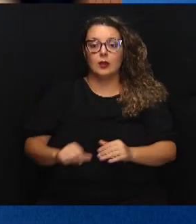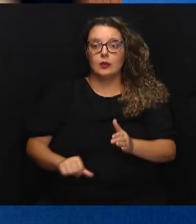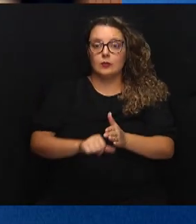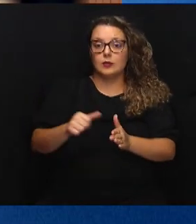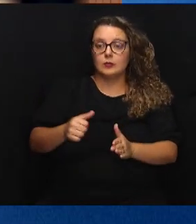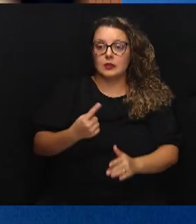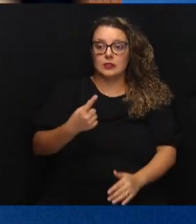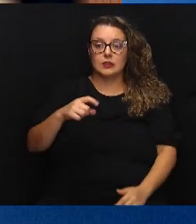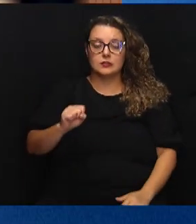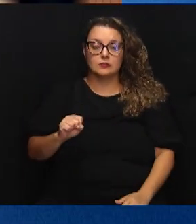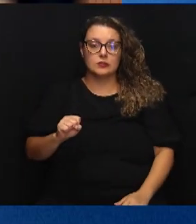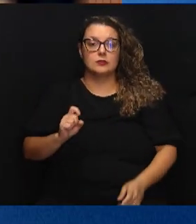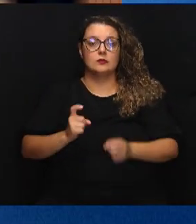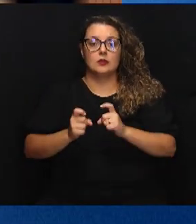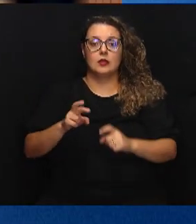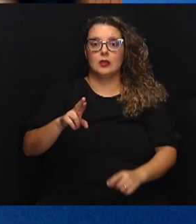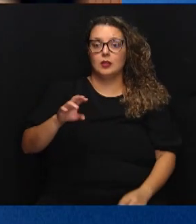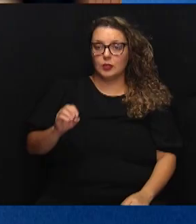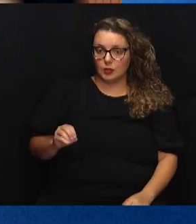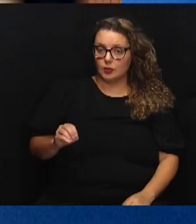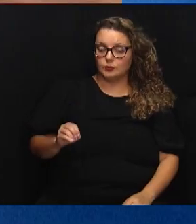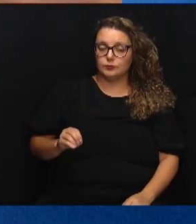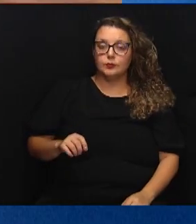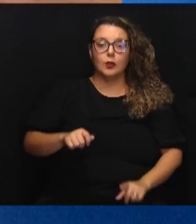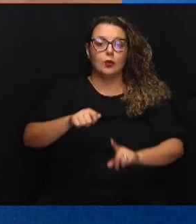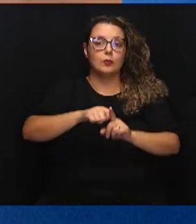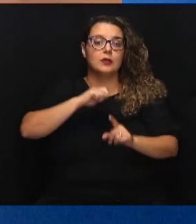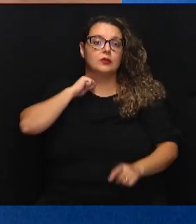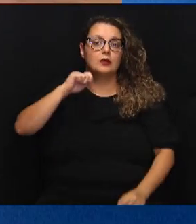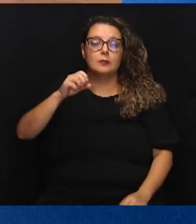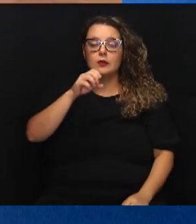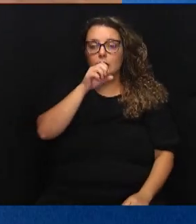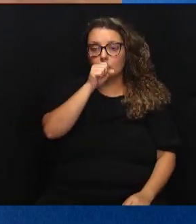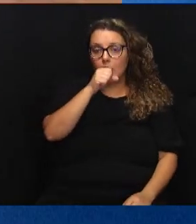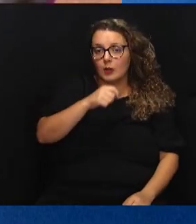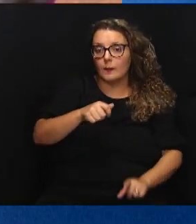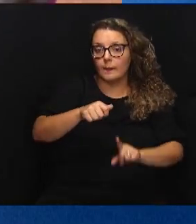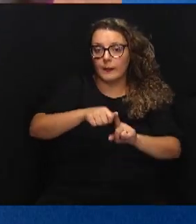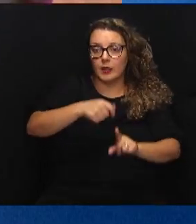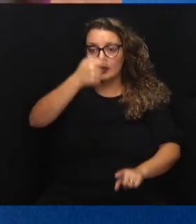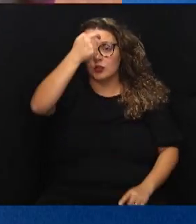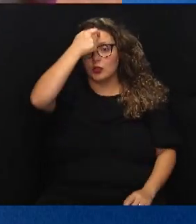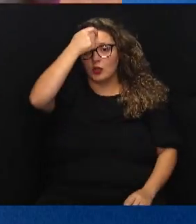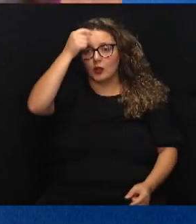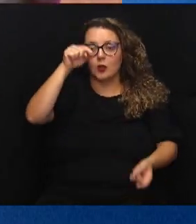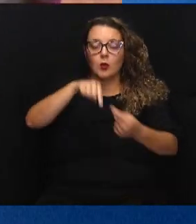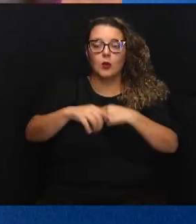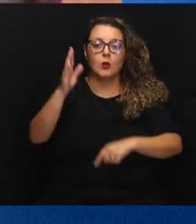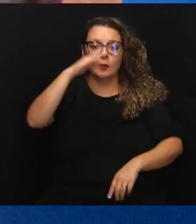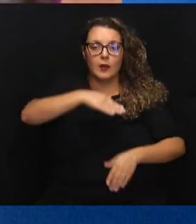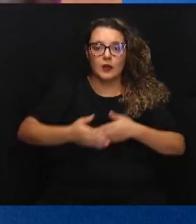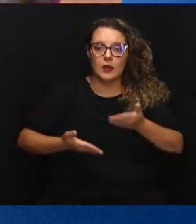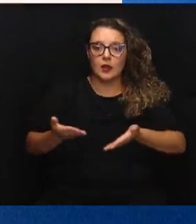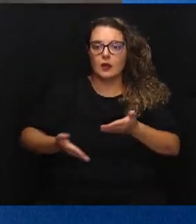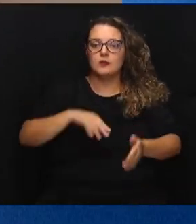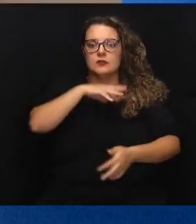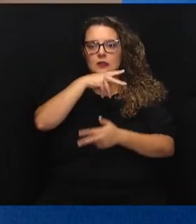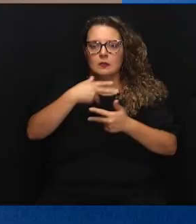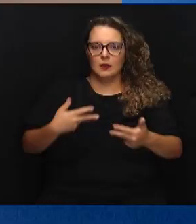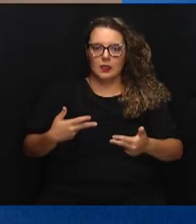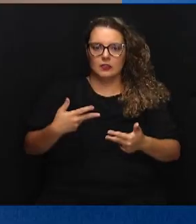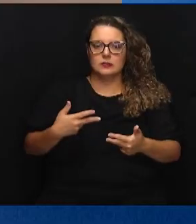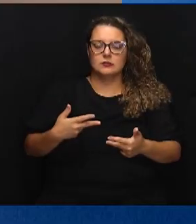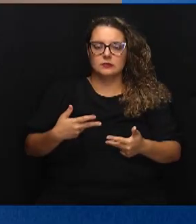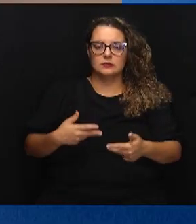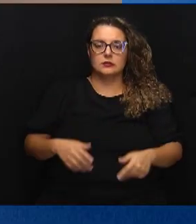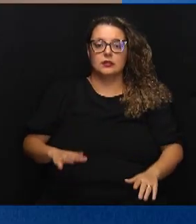18ª reunião ordinária aborda o Abril Laranja, mês de conscientização contra os maus tratos aos animais.